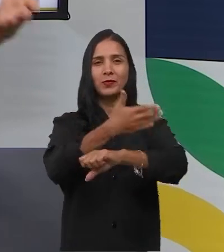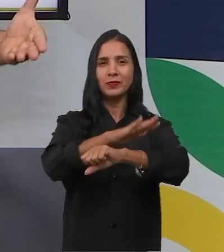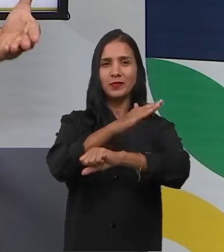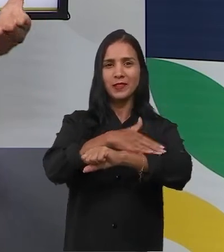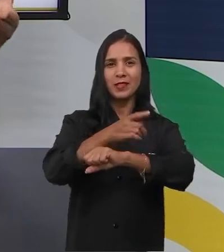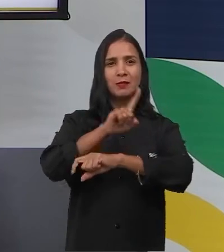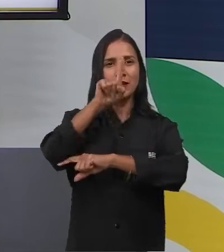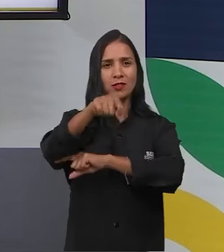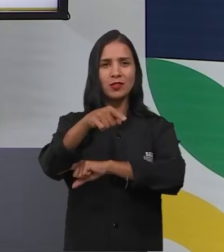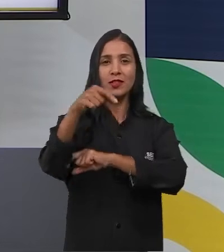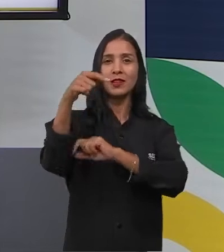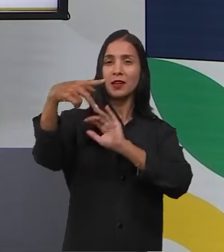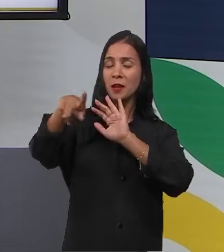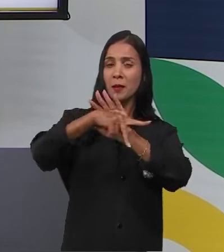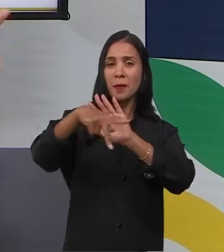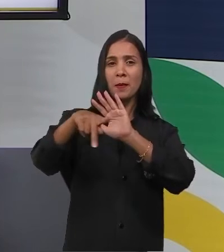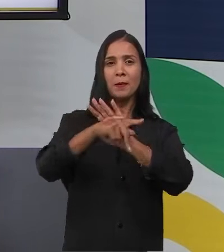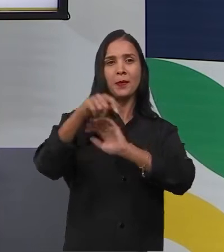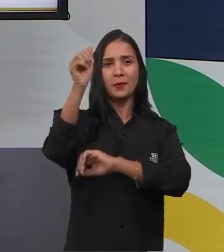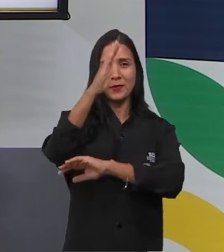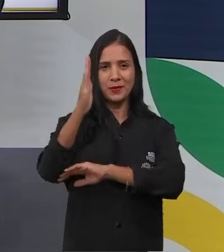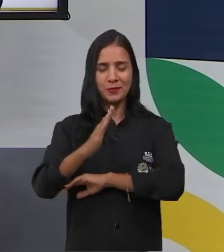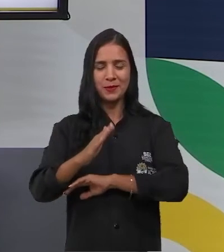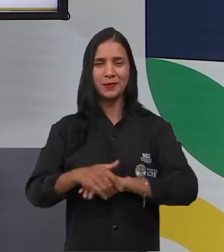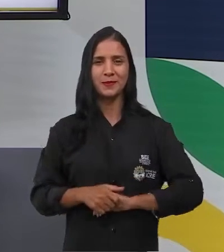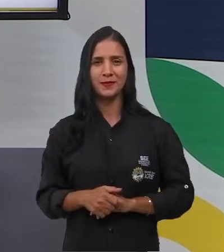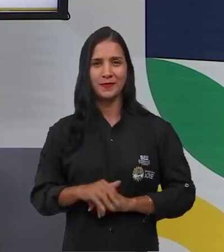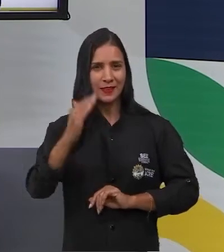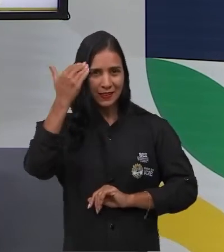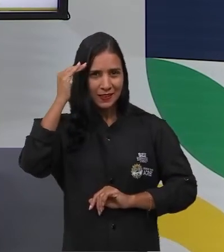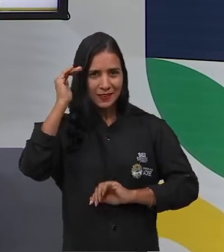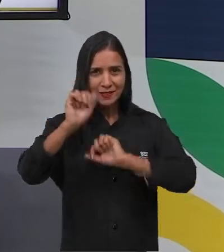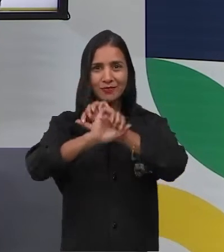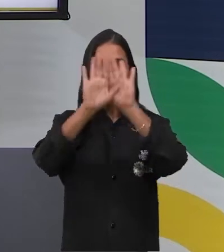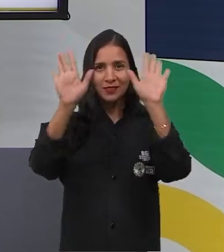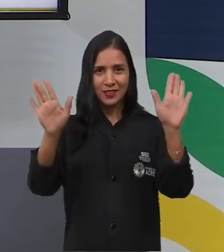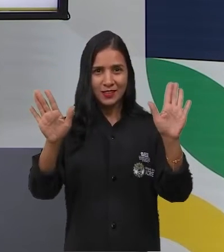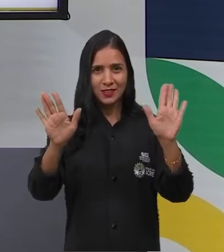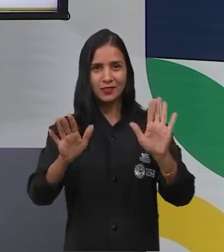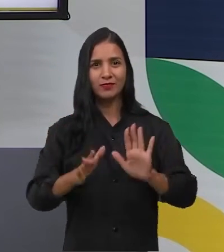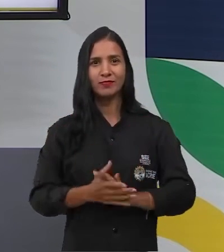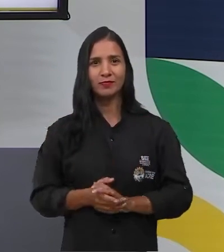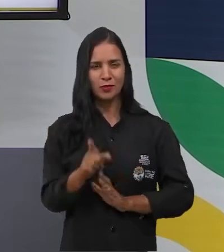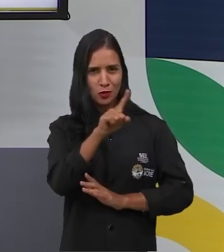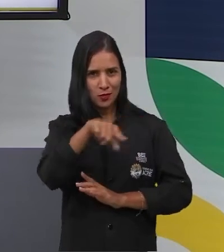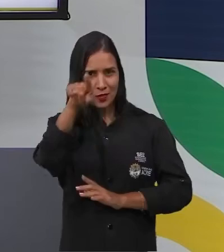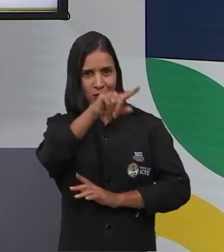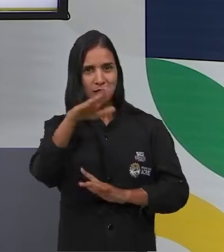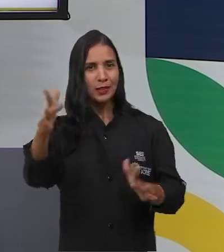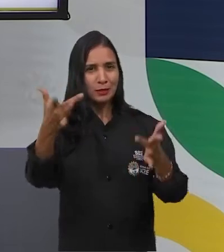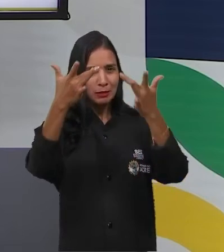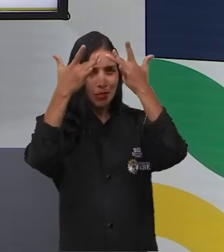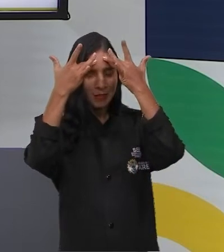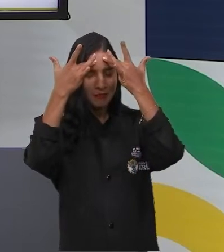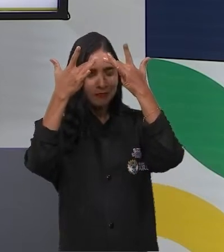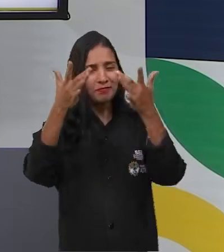Brasil, seu Brasil. Nós somos nós. Tudo bem? Entendido? Conseguiram